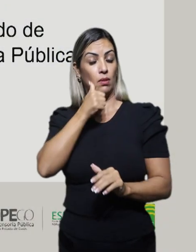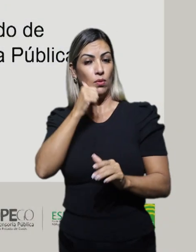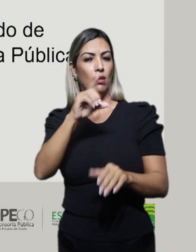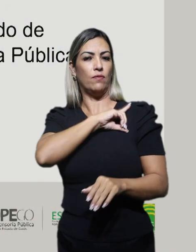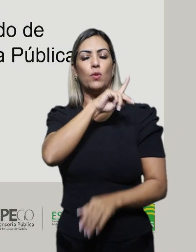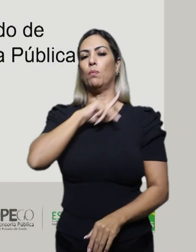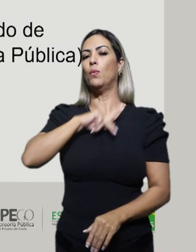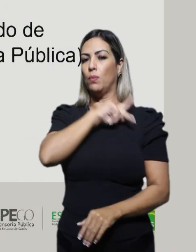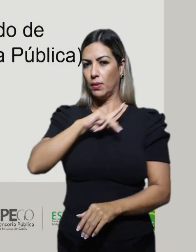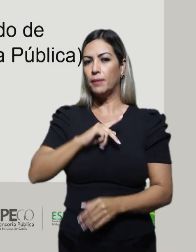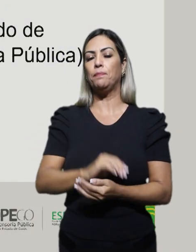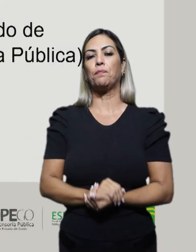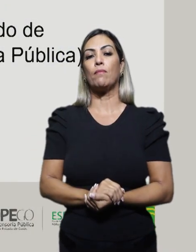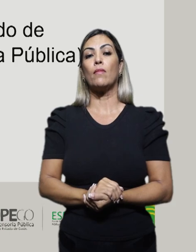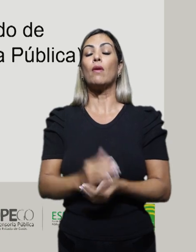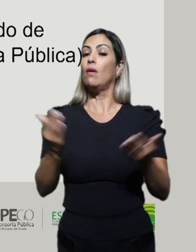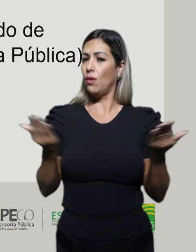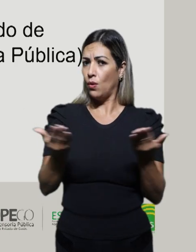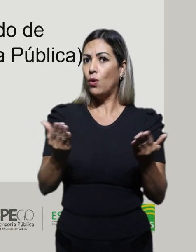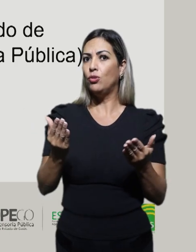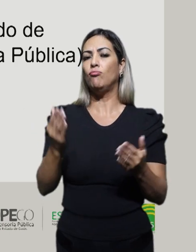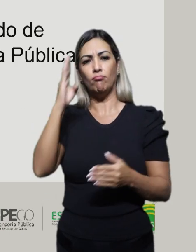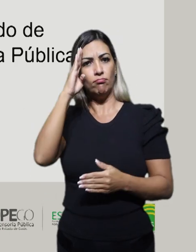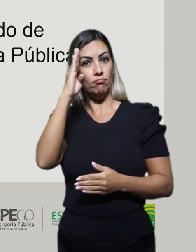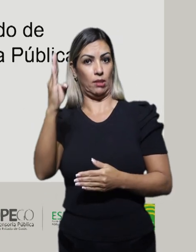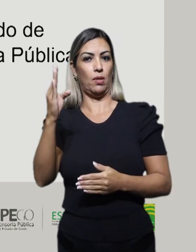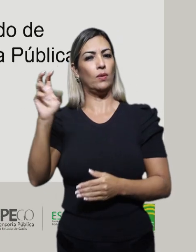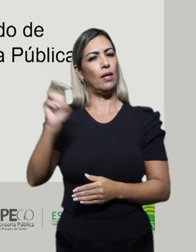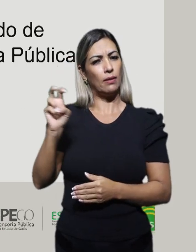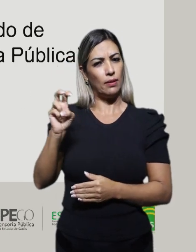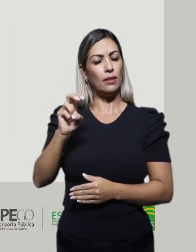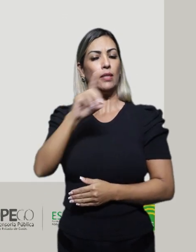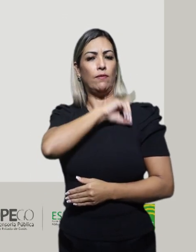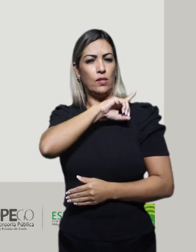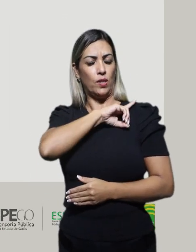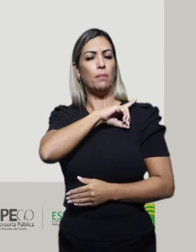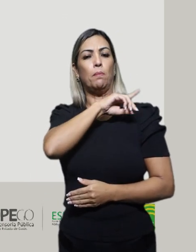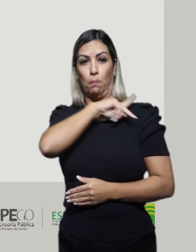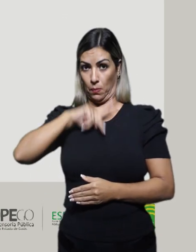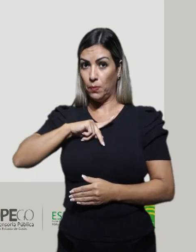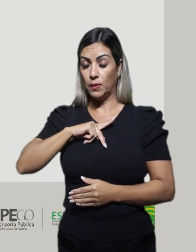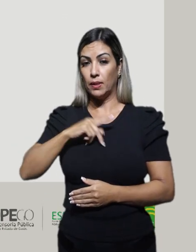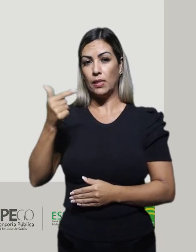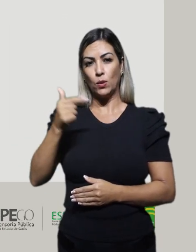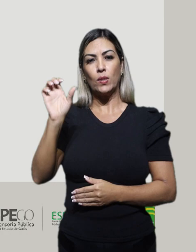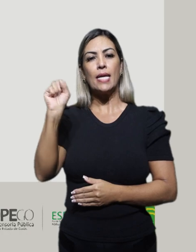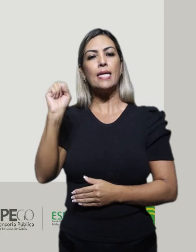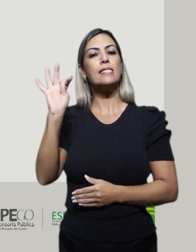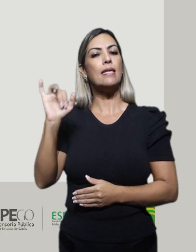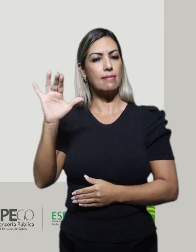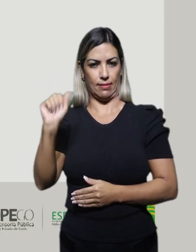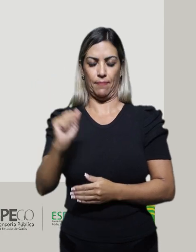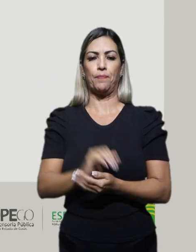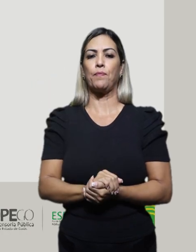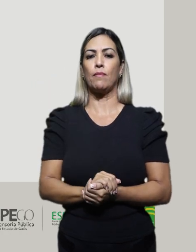Pública e, atualmente, eu sou titular da 5ª Defensoria Pública de Segunda Instância. Sou especialista